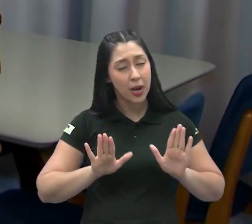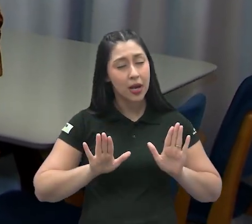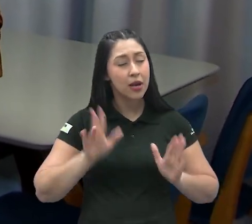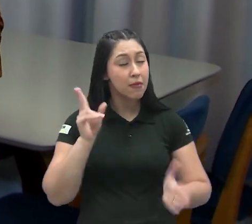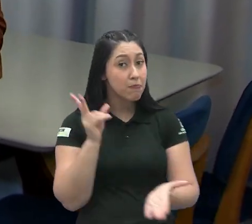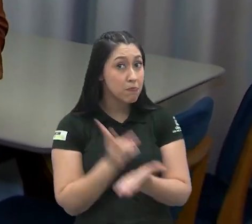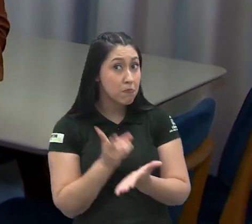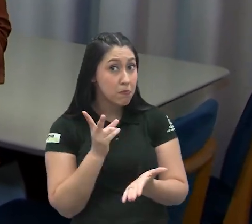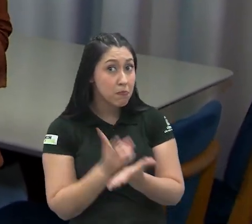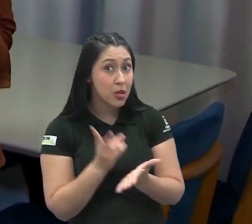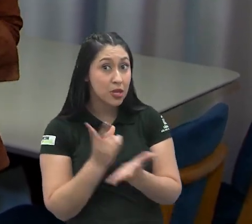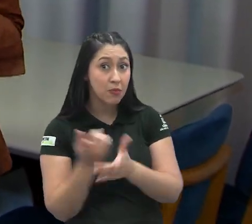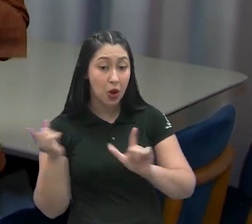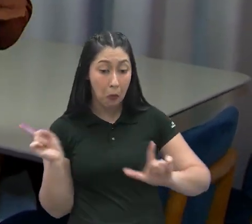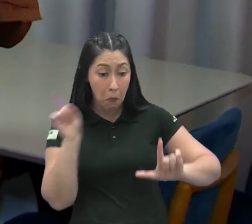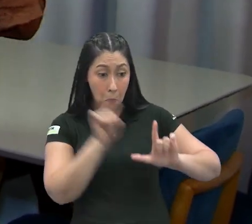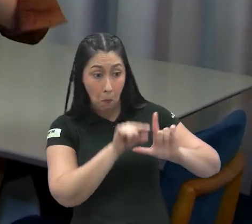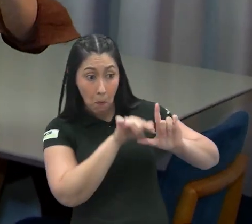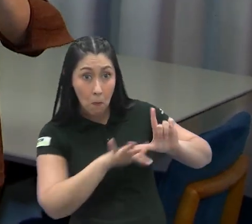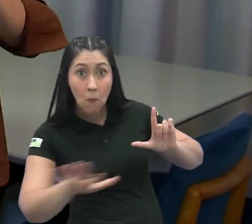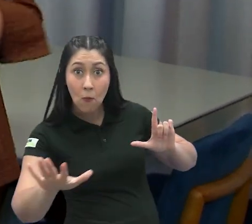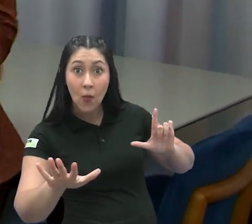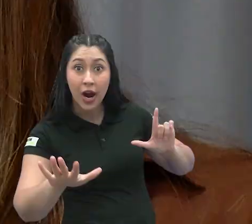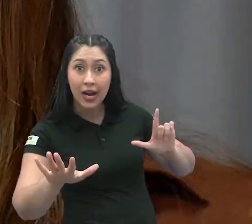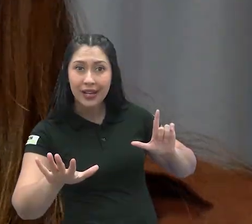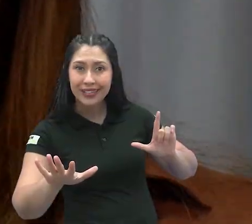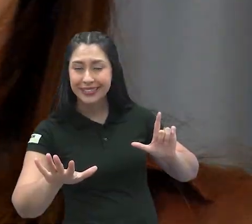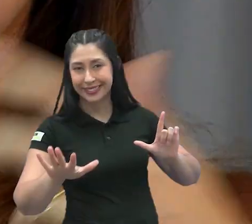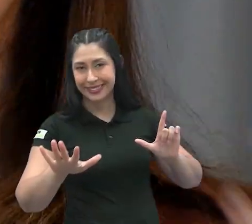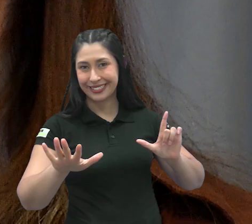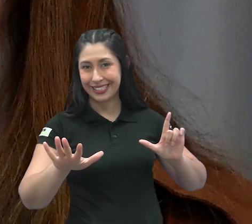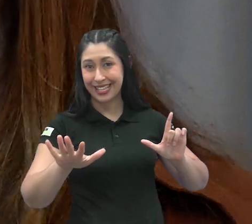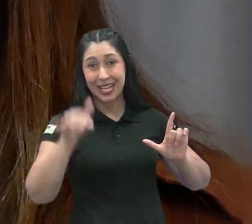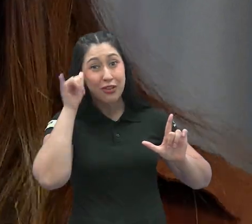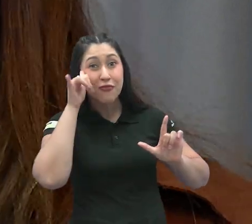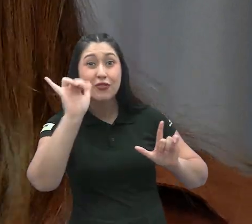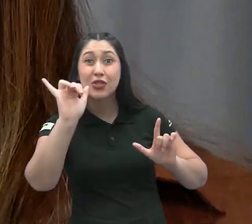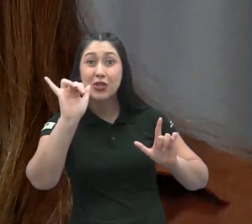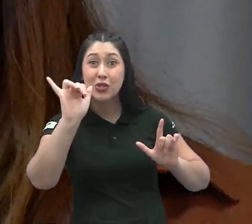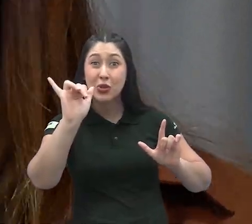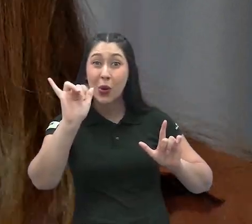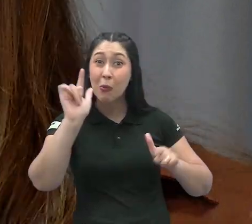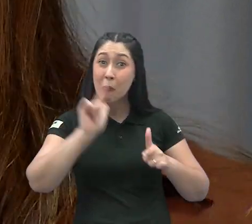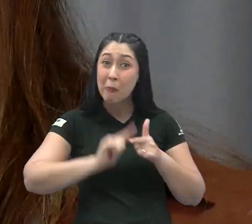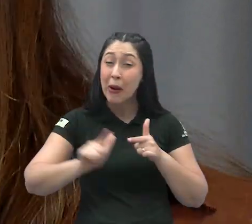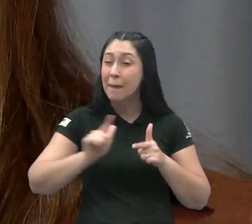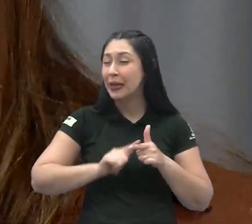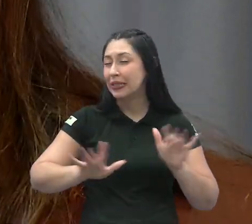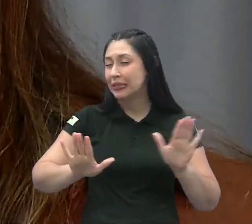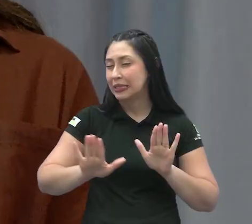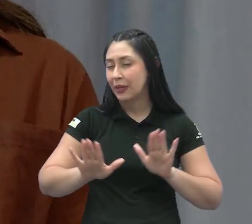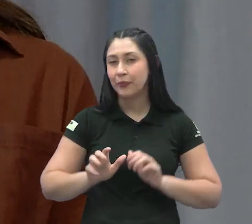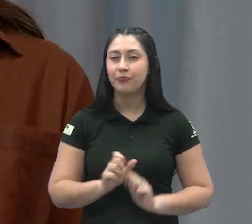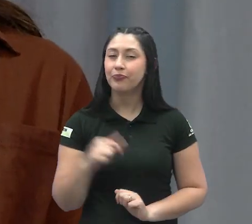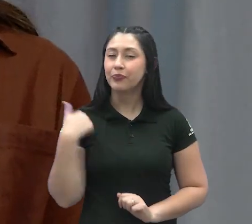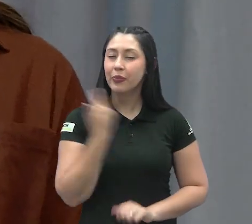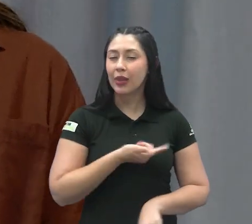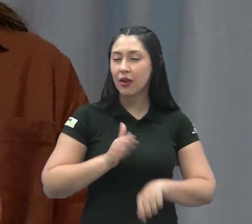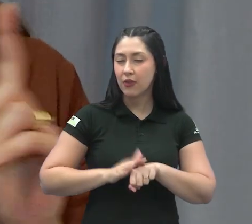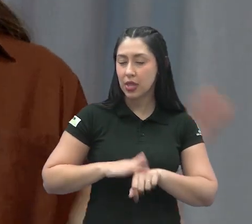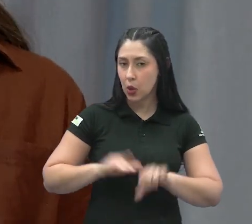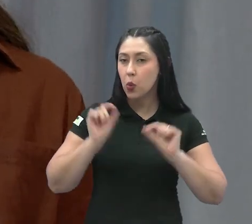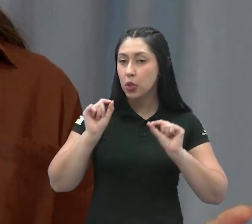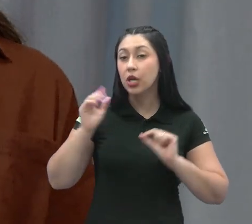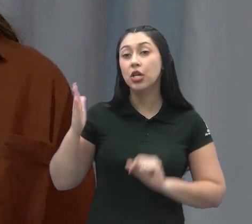nem mesmo a influenciadora e suas centenas de milhas ficaram livres dos chamados perrengues. O que a gente fazia? A